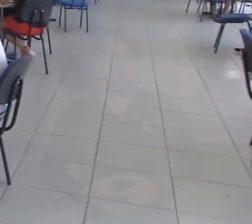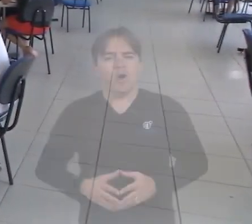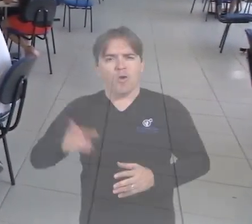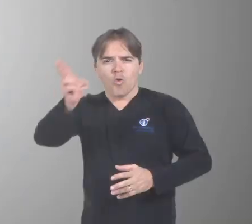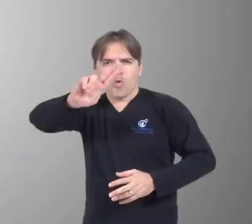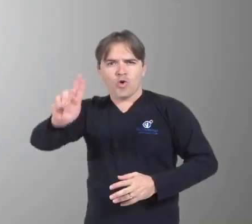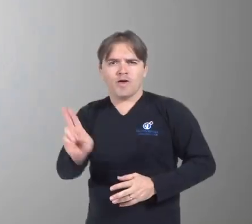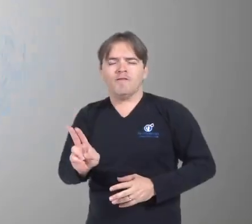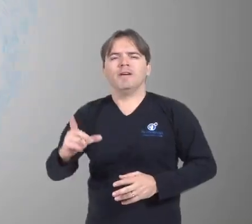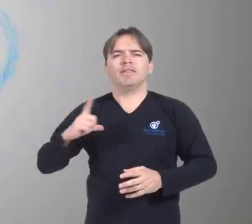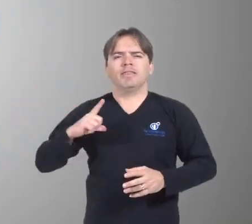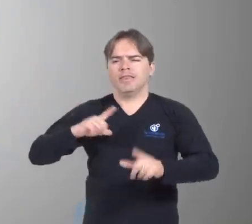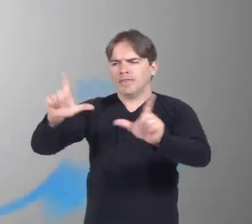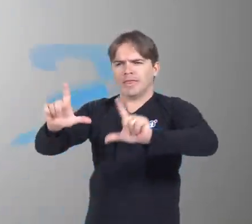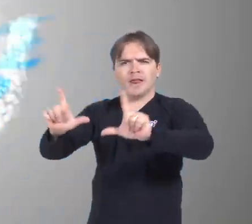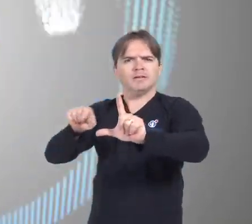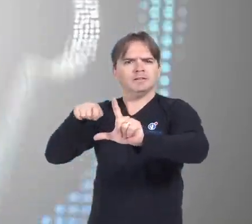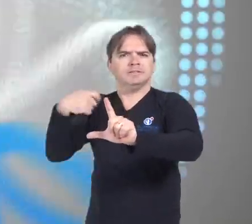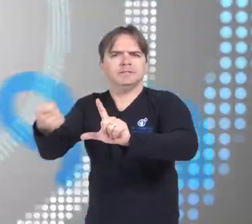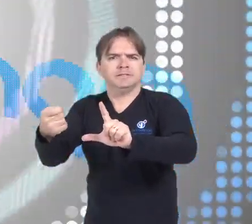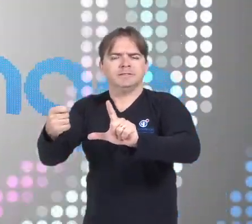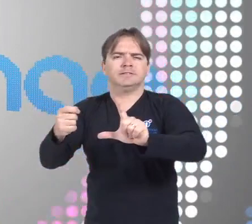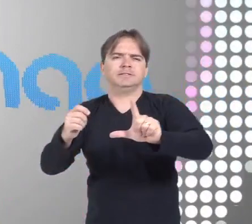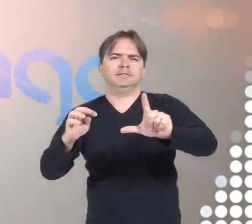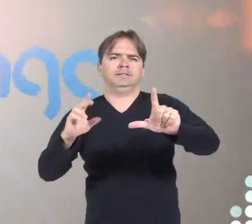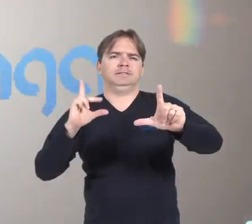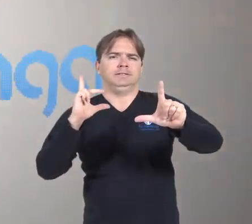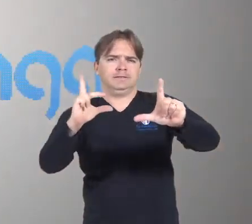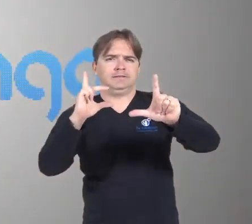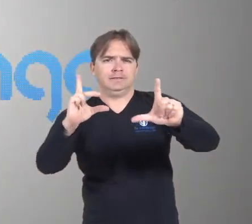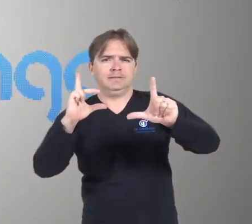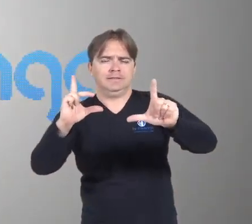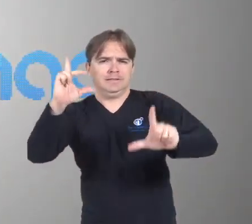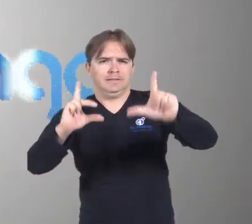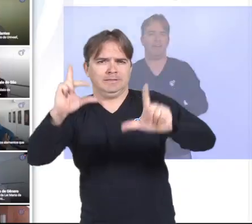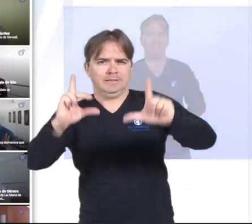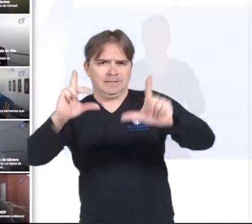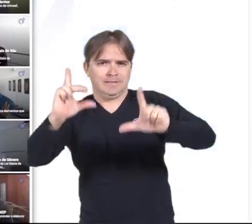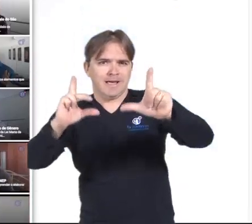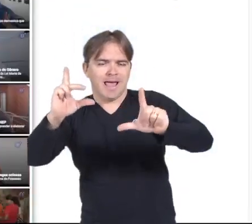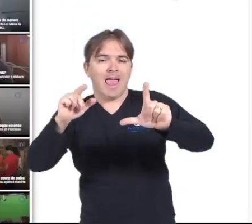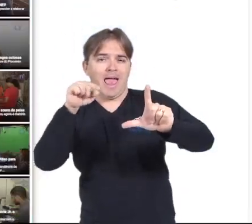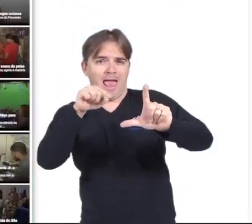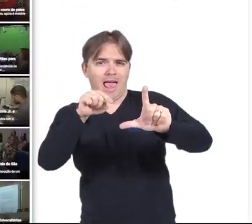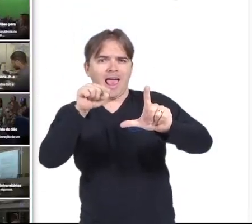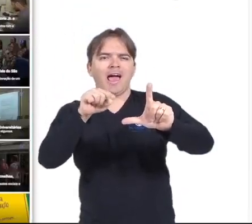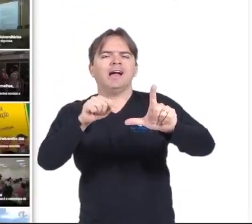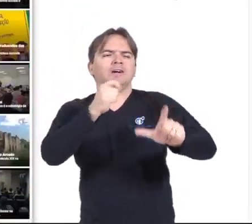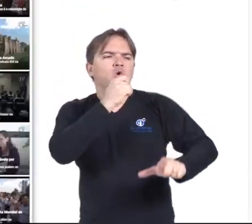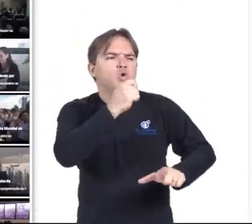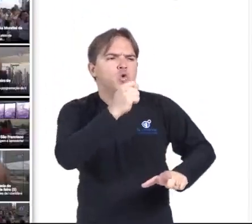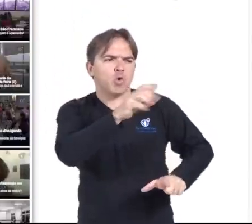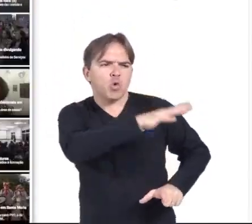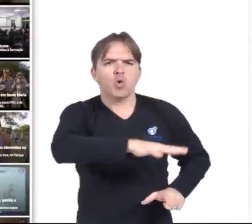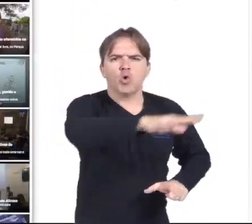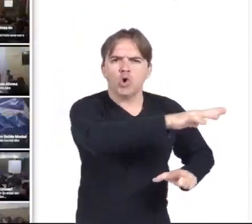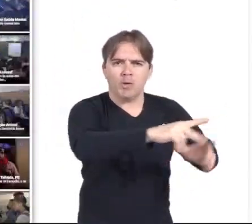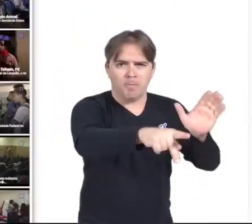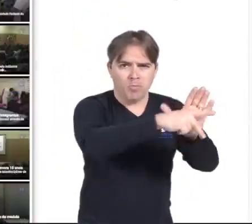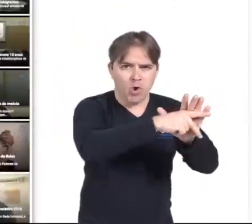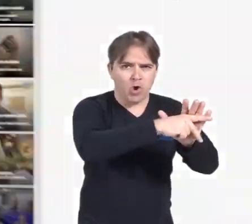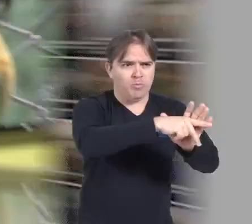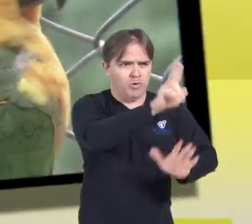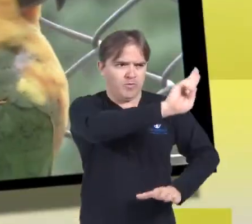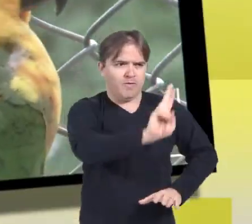A Univasf conta com a plataforma de comunicação Web TV Caatinga. Além das coberturas jornalísticas sobre a Univasf